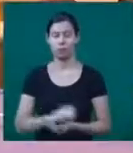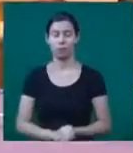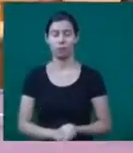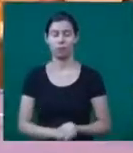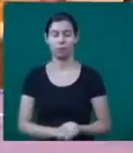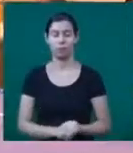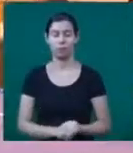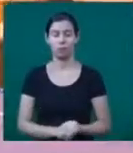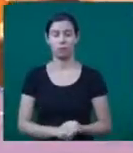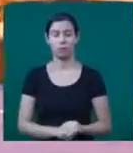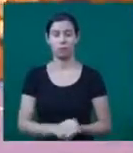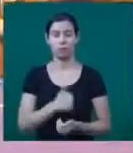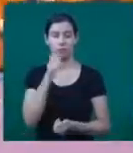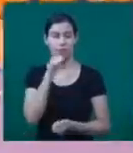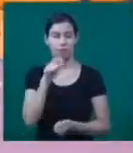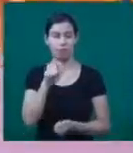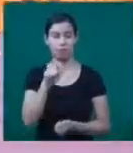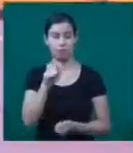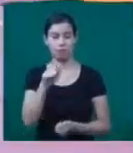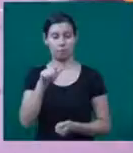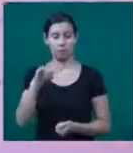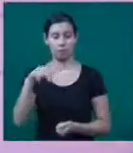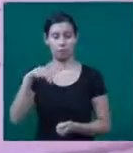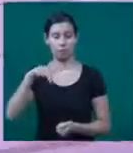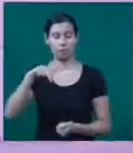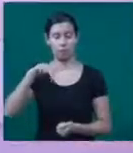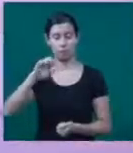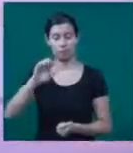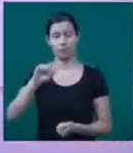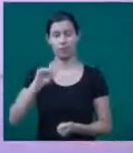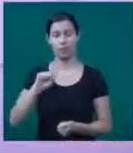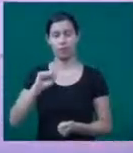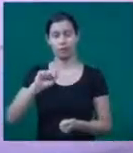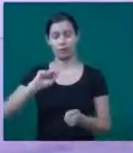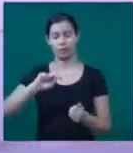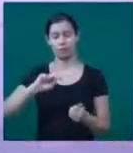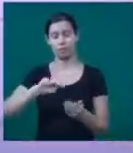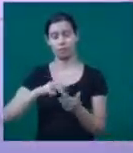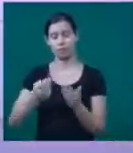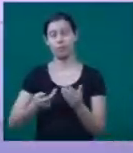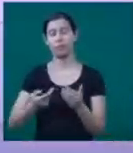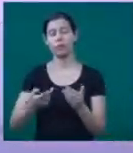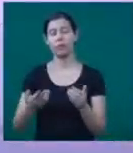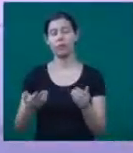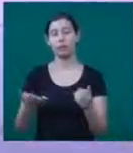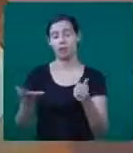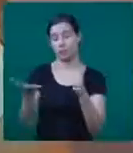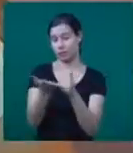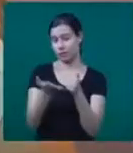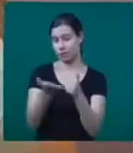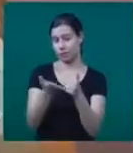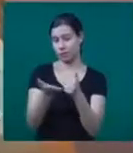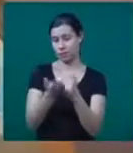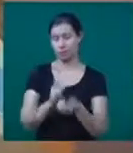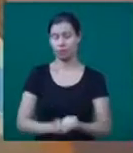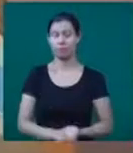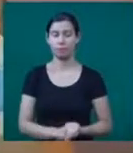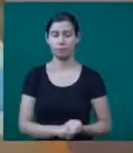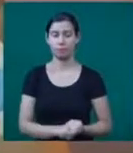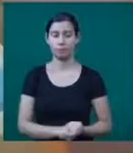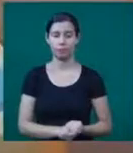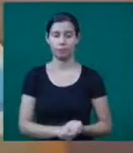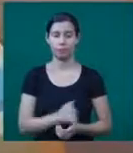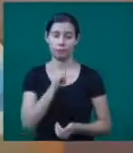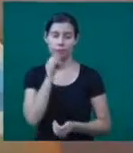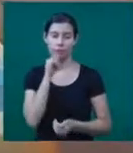da competição, nada de moleza. Quer garantir o lugar no pódio. Eu tenho meus elementos, porque na série de trave